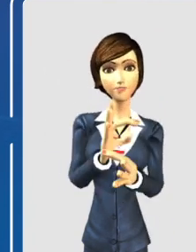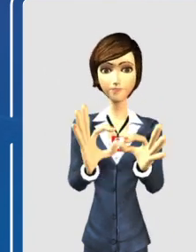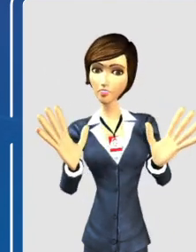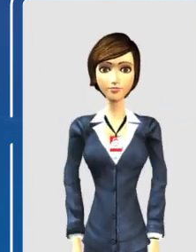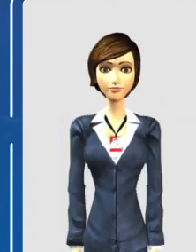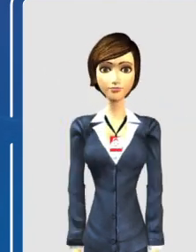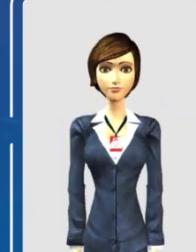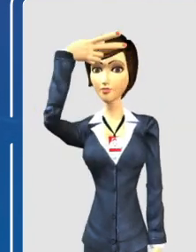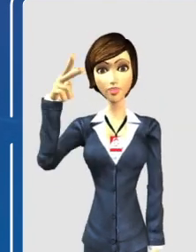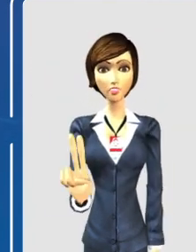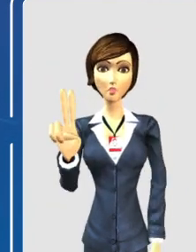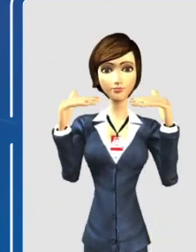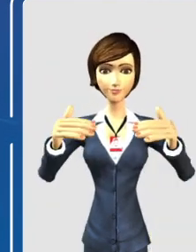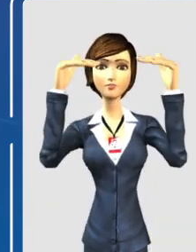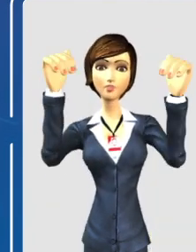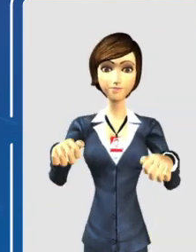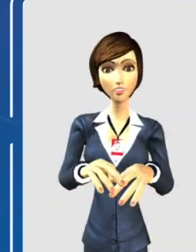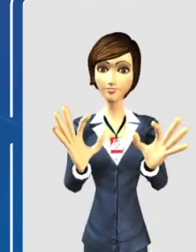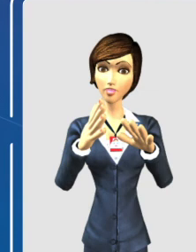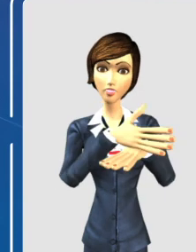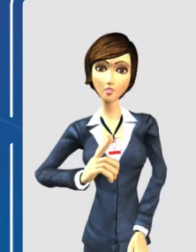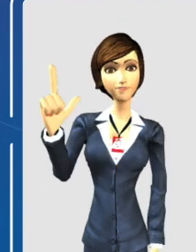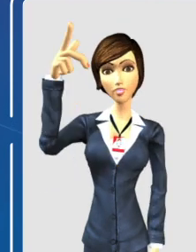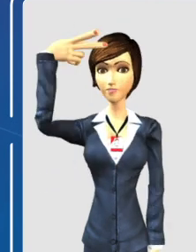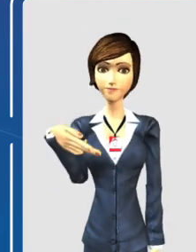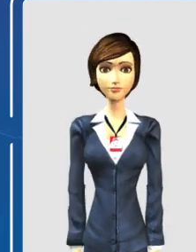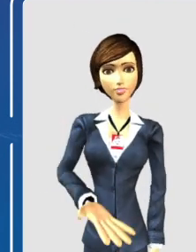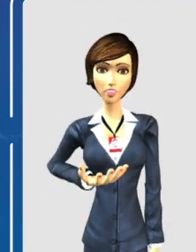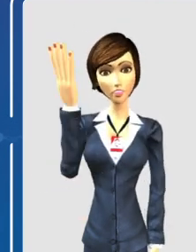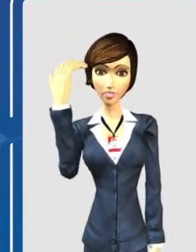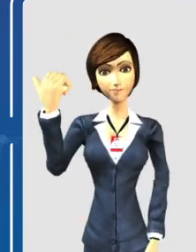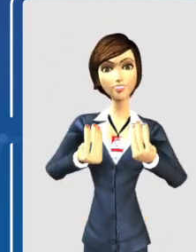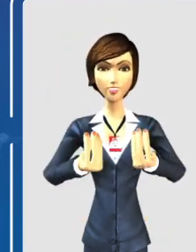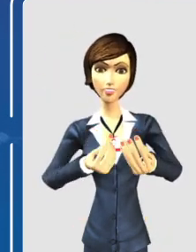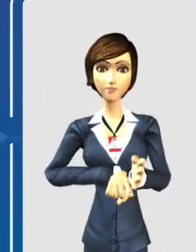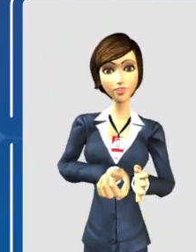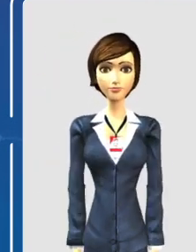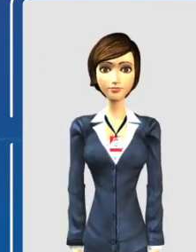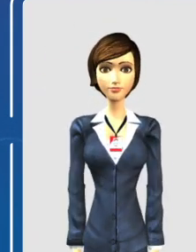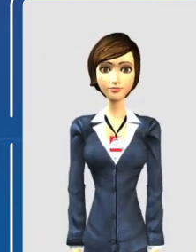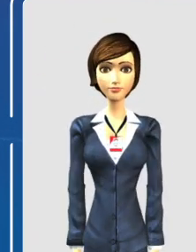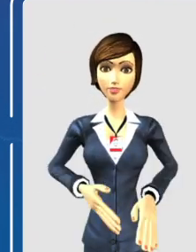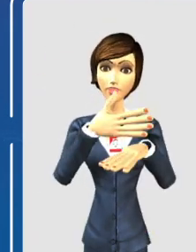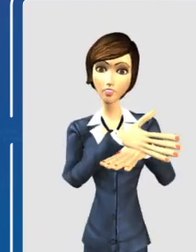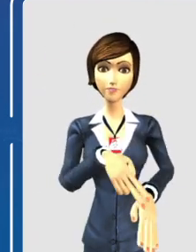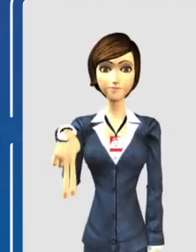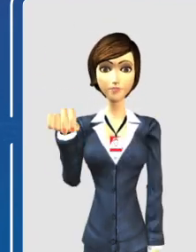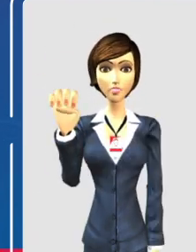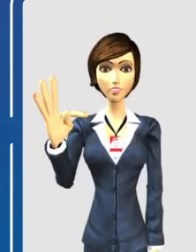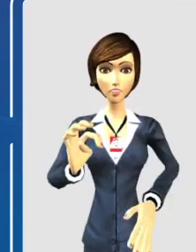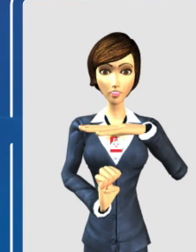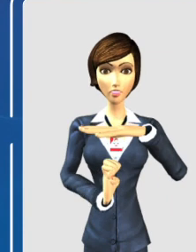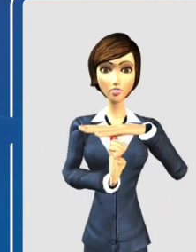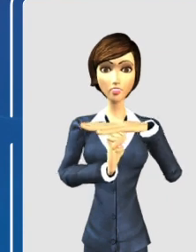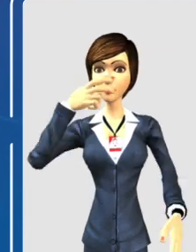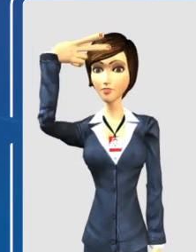aprovação validar. Ah, o Master pode permitir o acesso para outro usuário. Quer ver como? Acesse o Net Empresa com